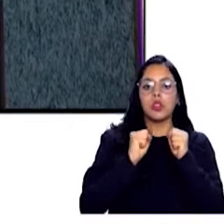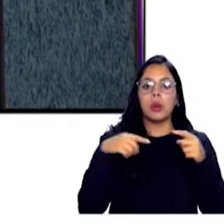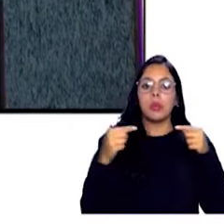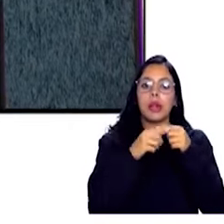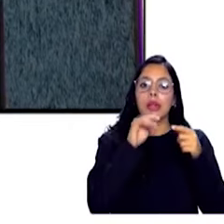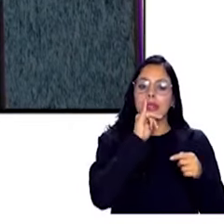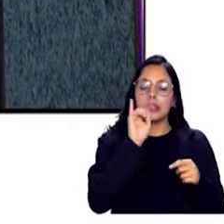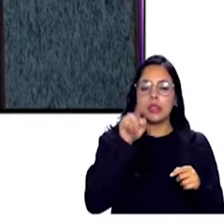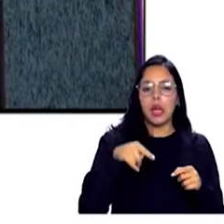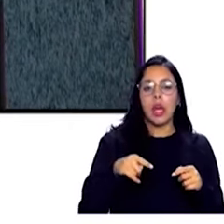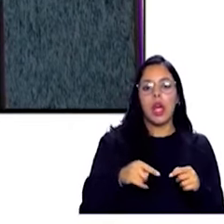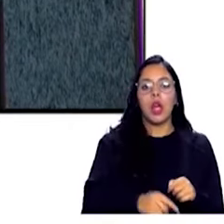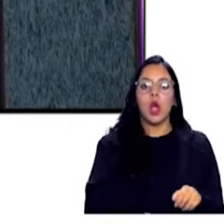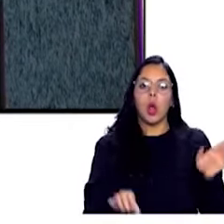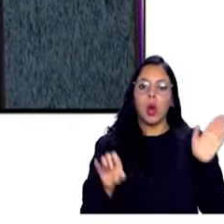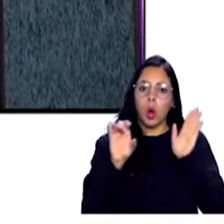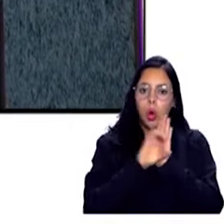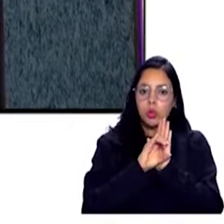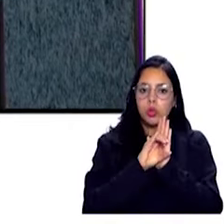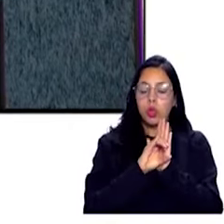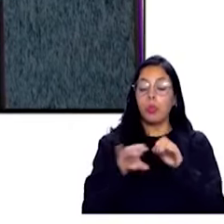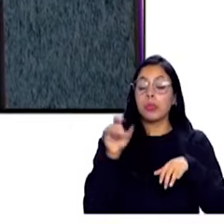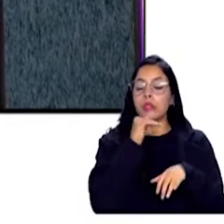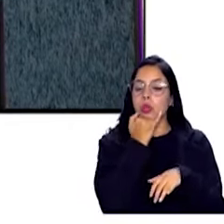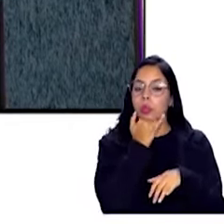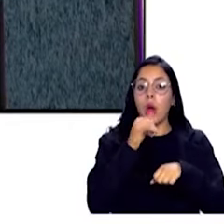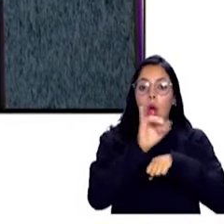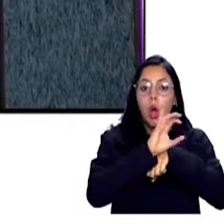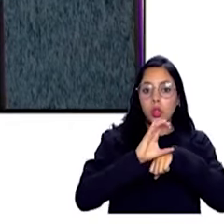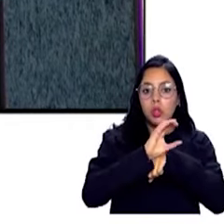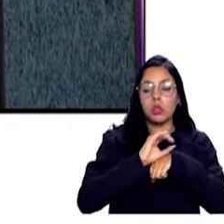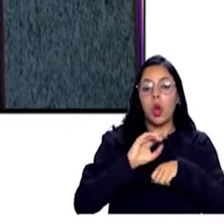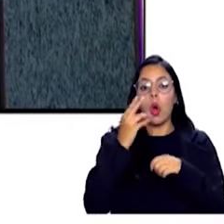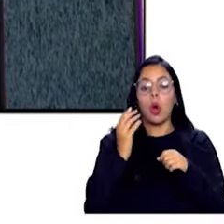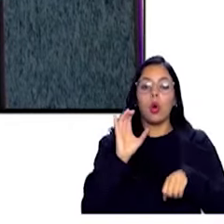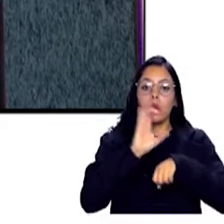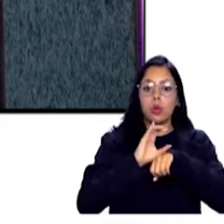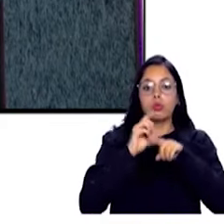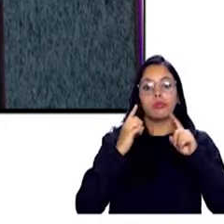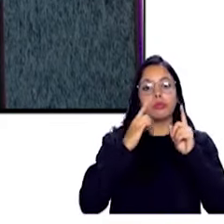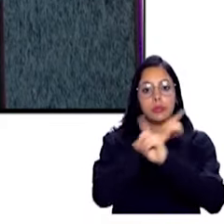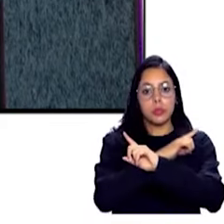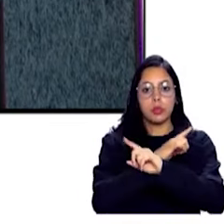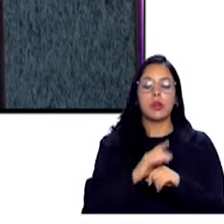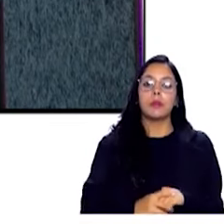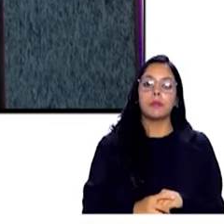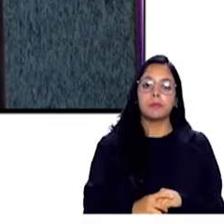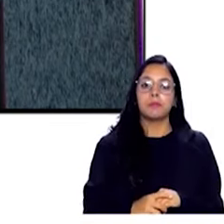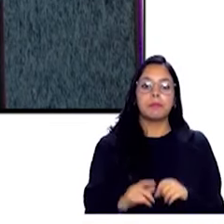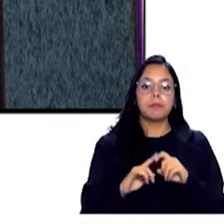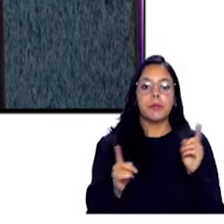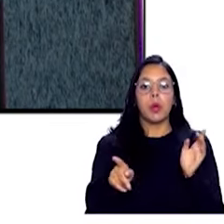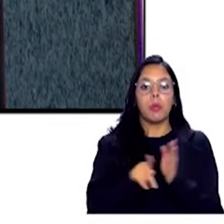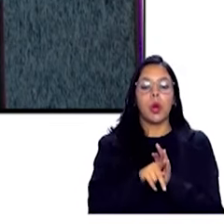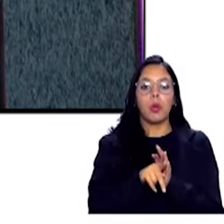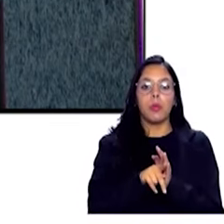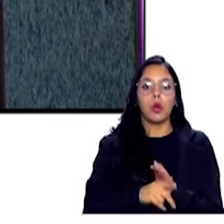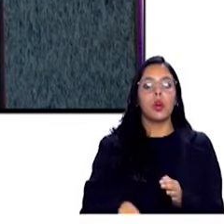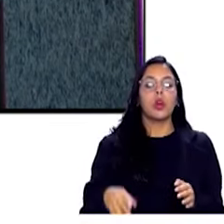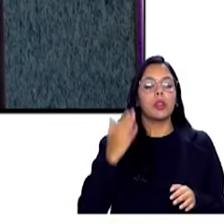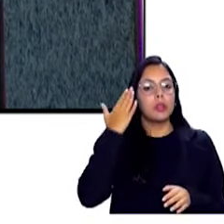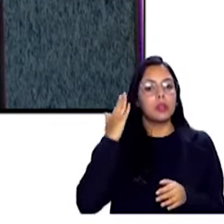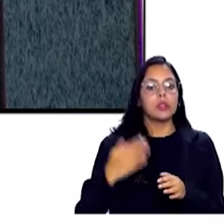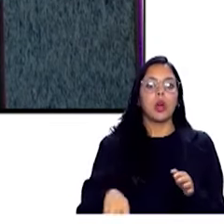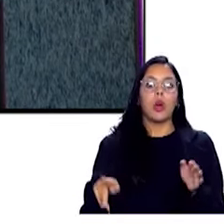suprir e interferir sobre o espaço democrático de interpretação do STJ